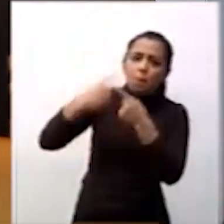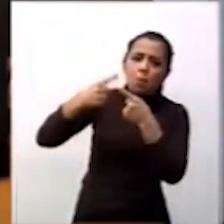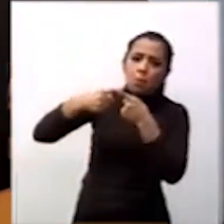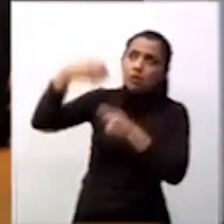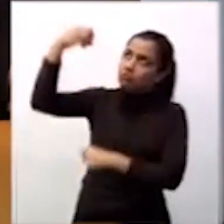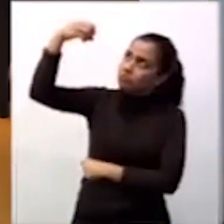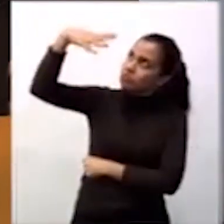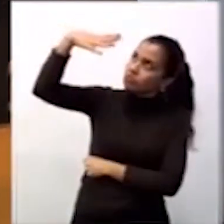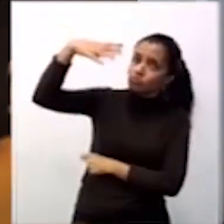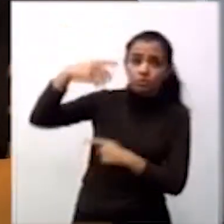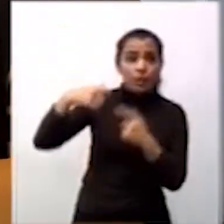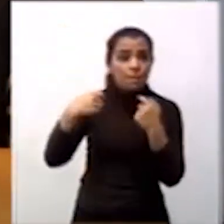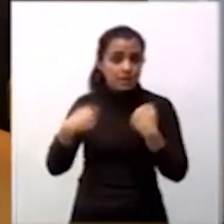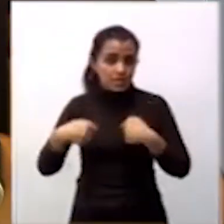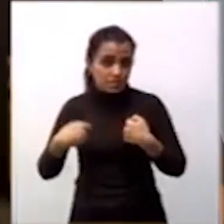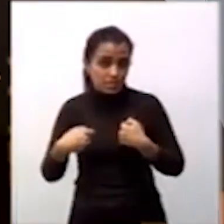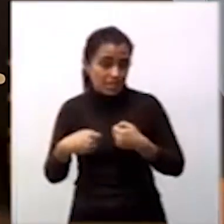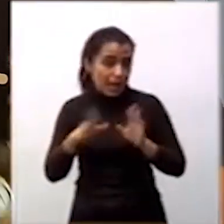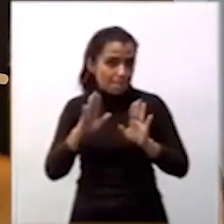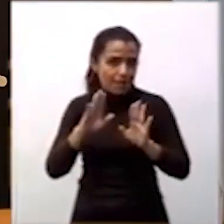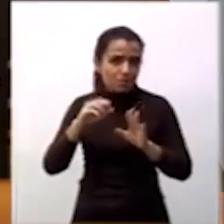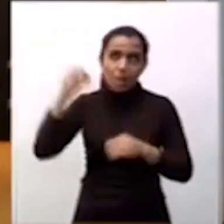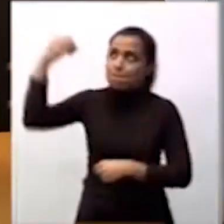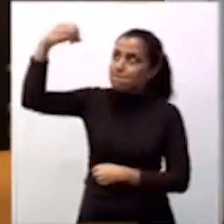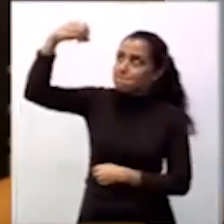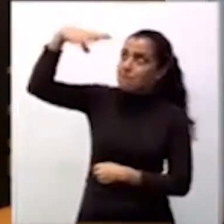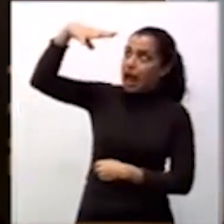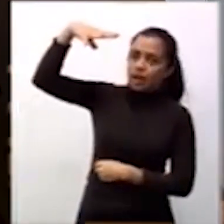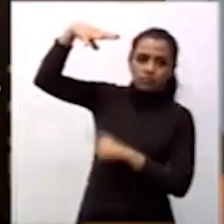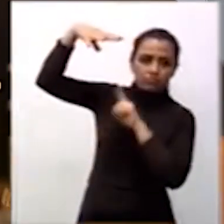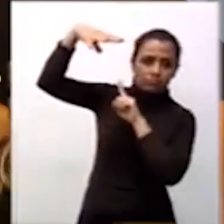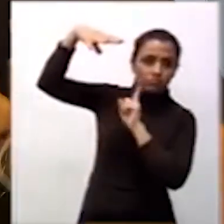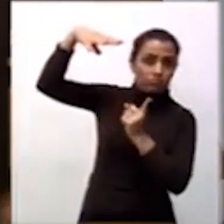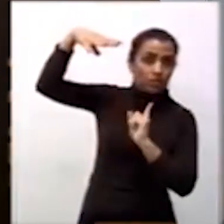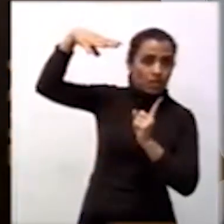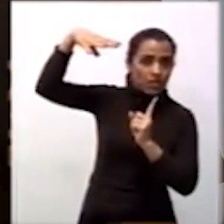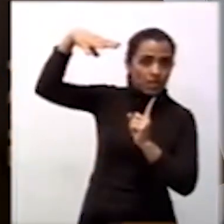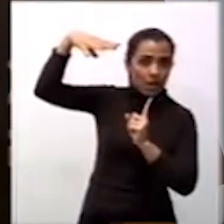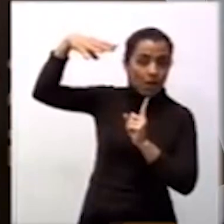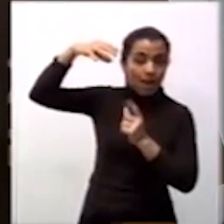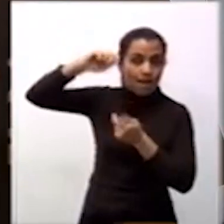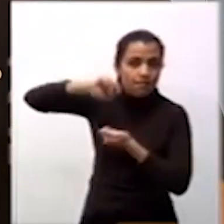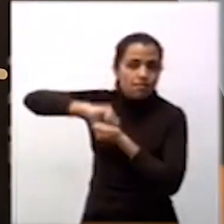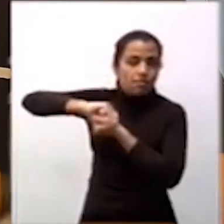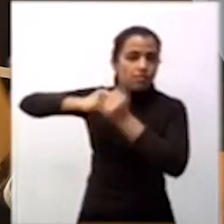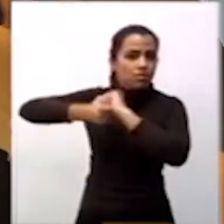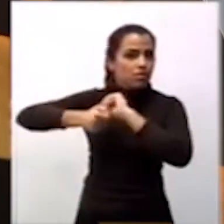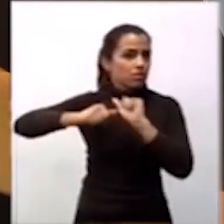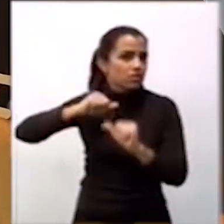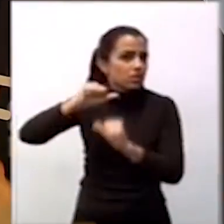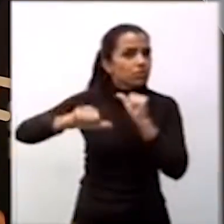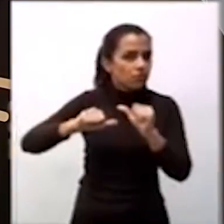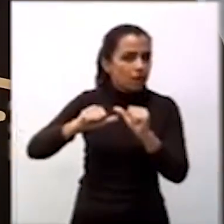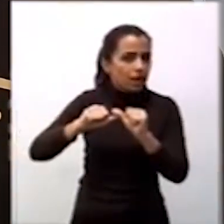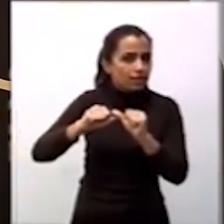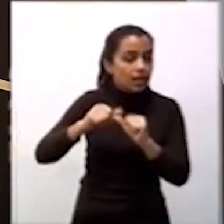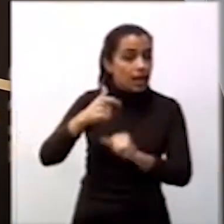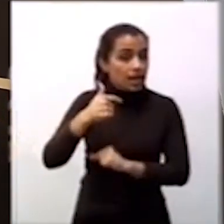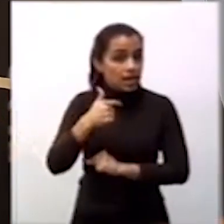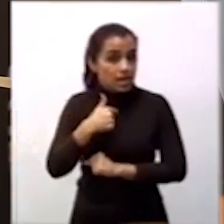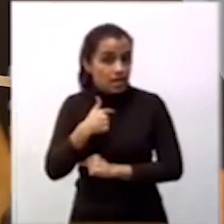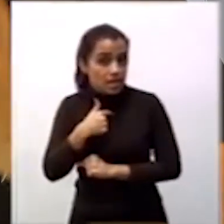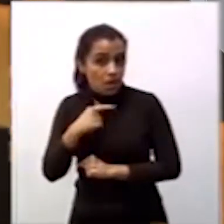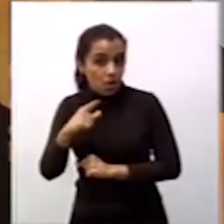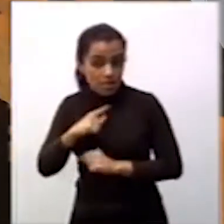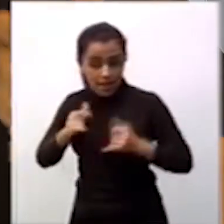não gero luz, a energia luminosa não é criada, ela é transformada. Então eu uso energia